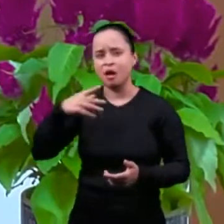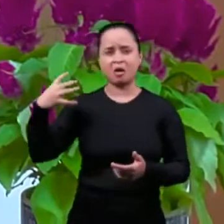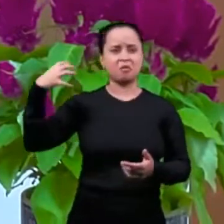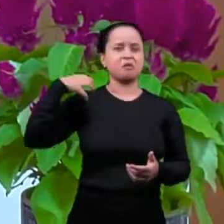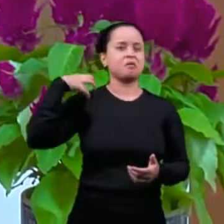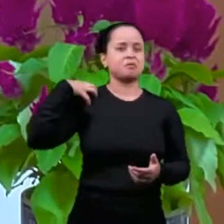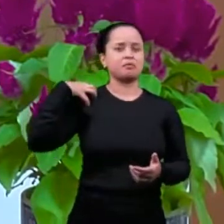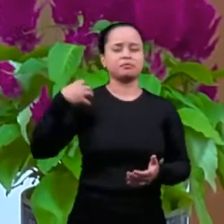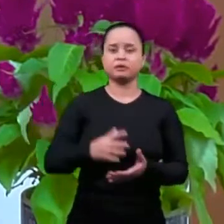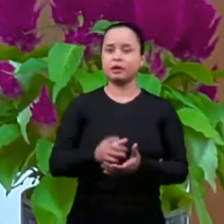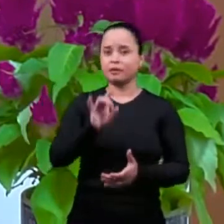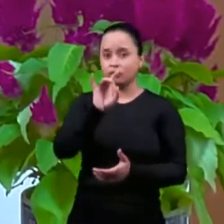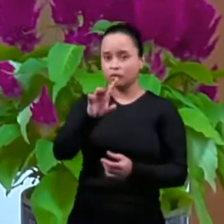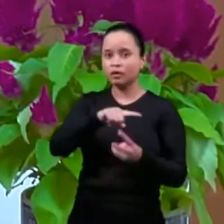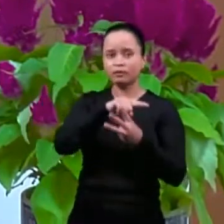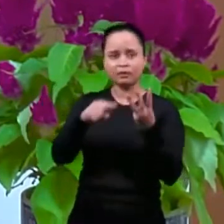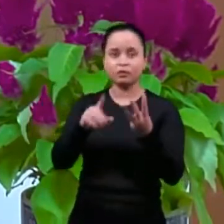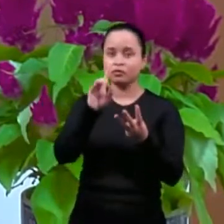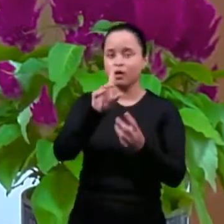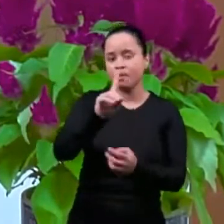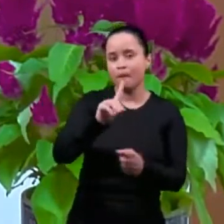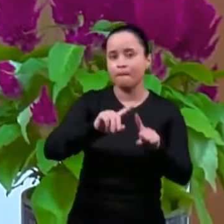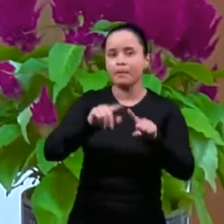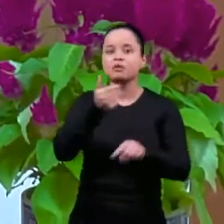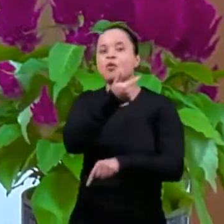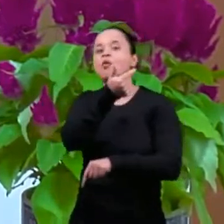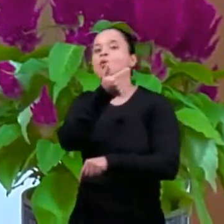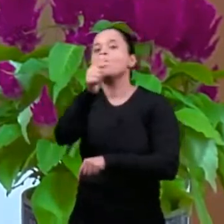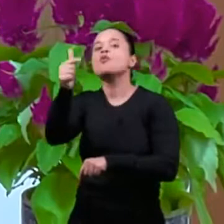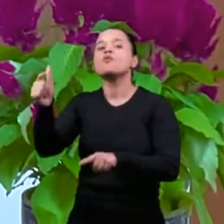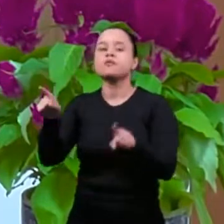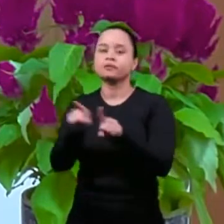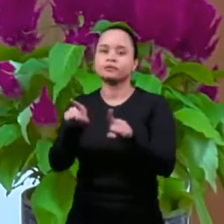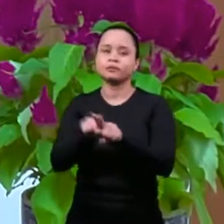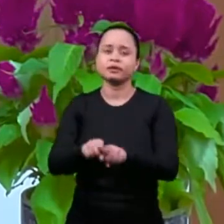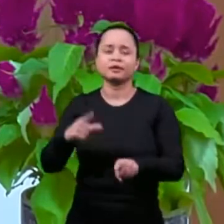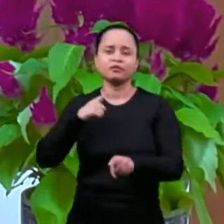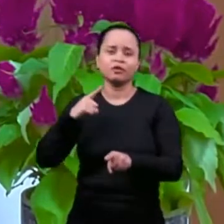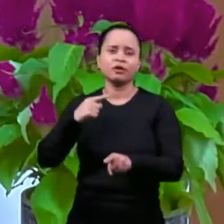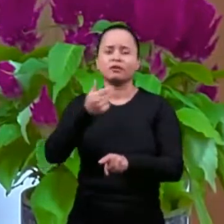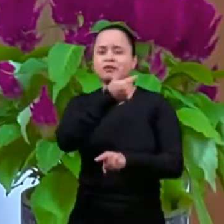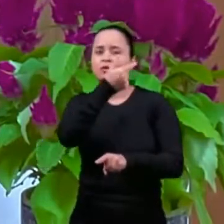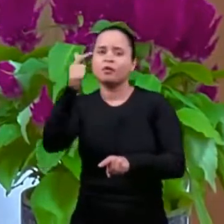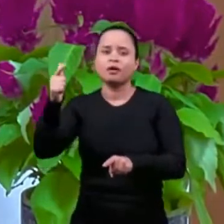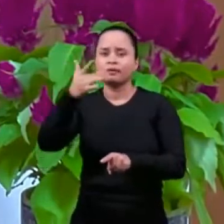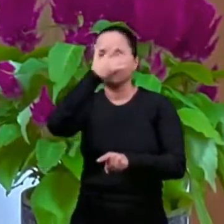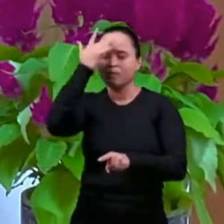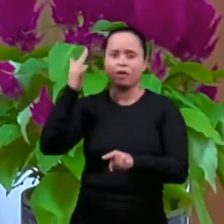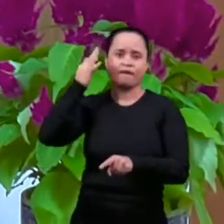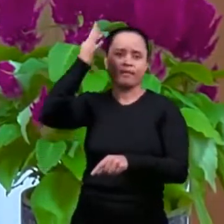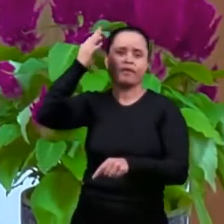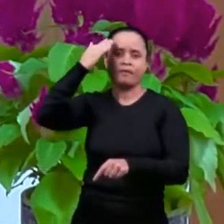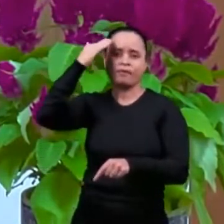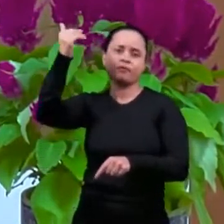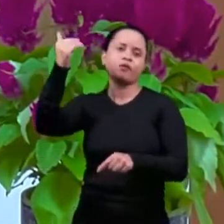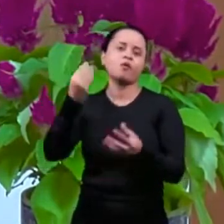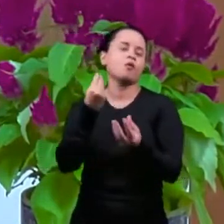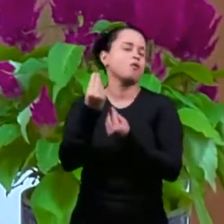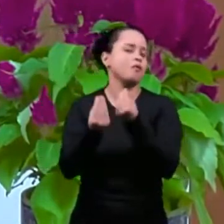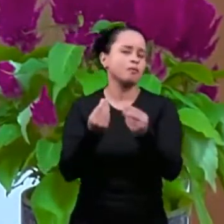esses, mas veio um refluxo daquela época ainda de outros pensadores, como foi o caso